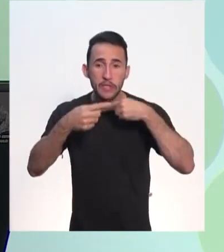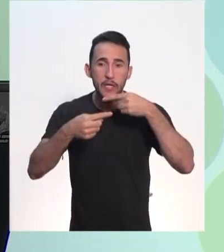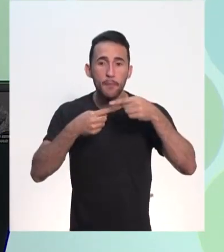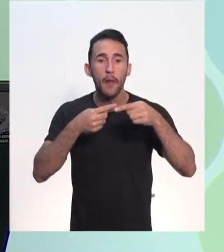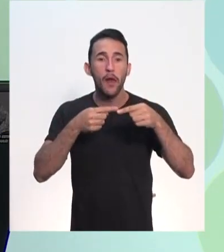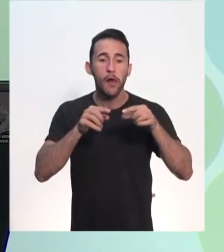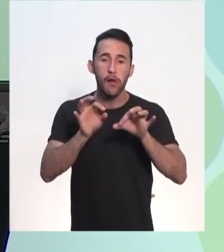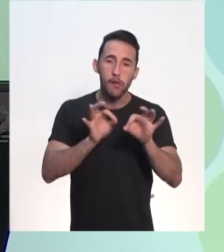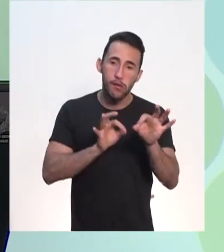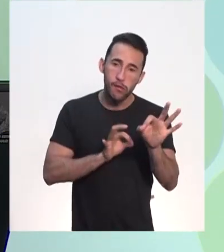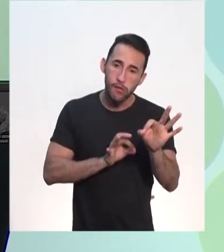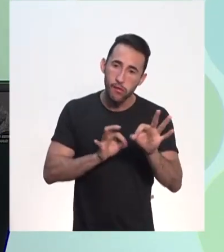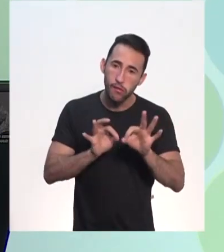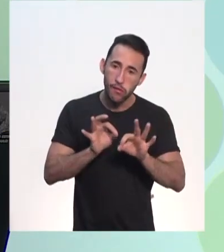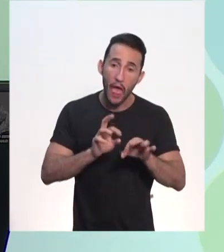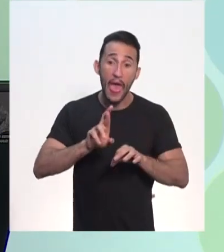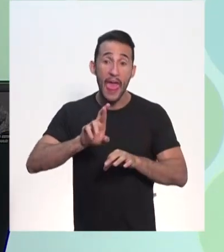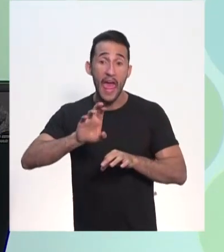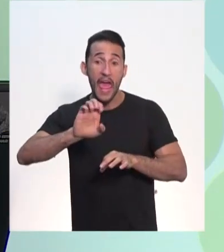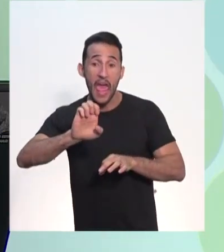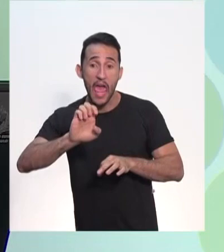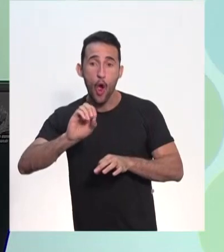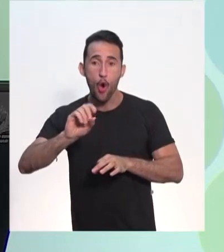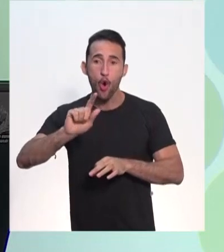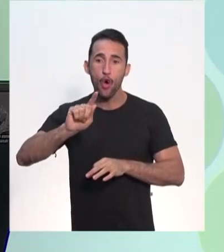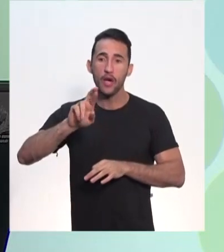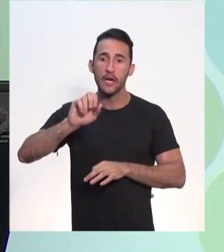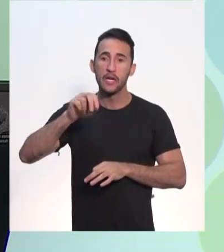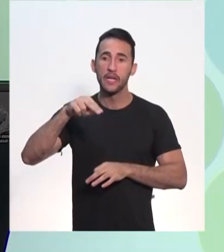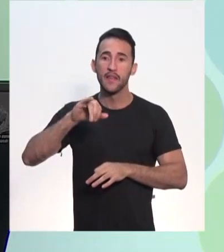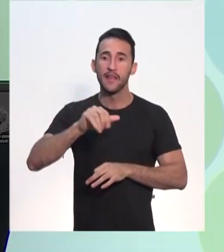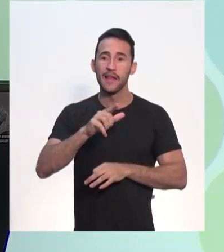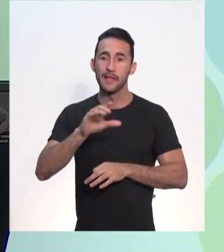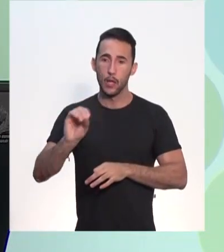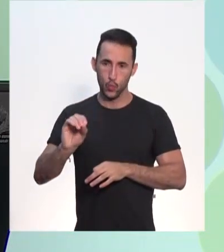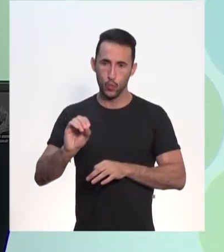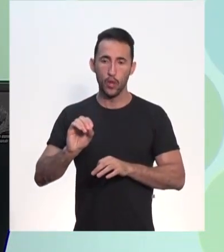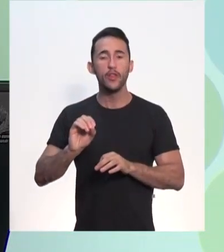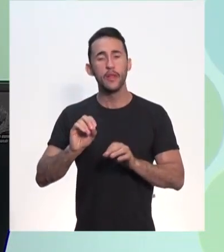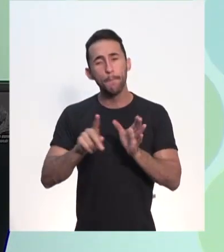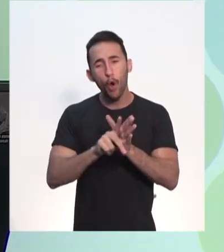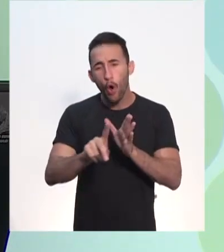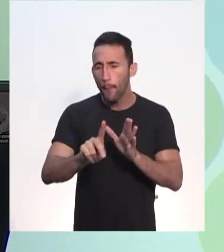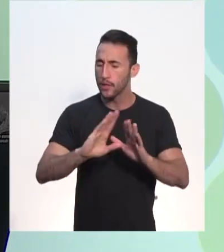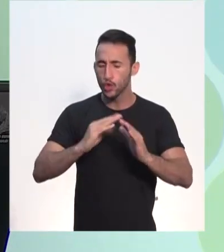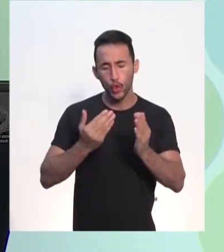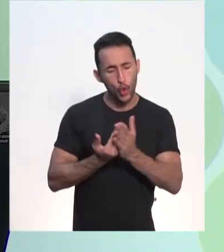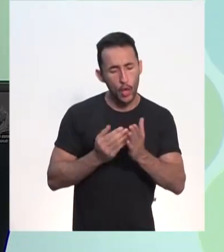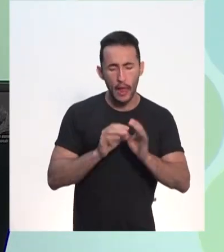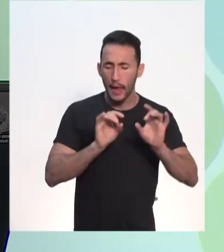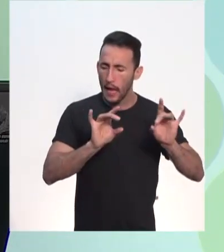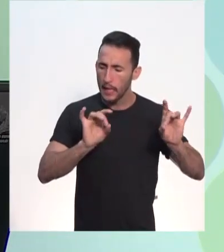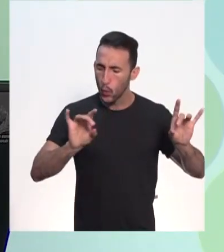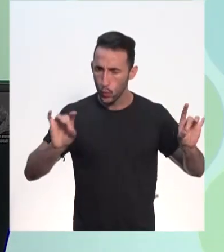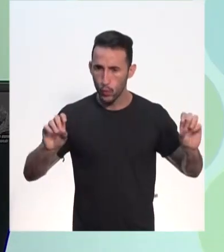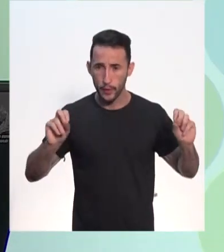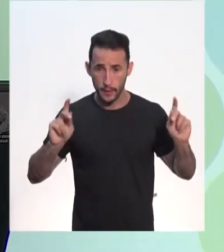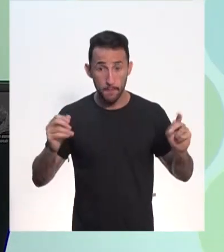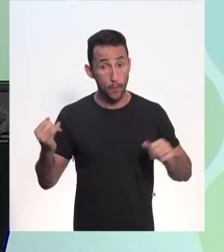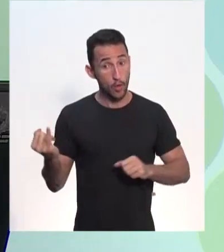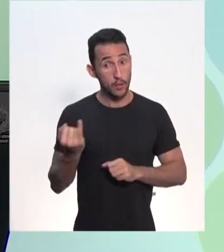Então, a nossa recomendação é que nessa semana, esse momento DE, esse momento UE, seja utilizado para resgatar